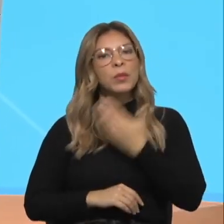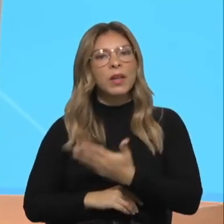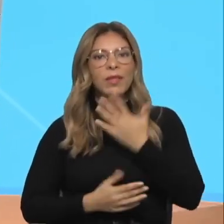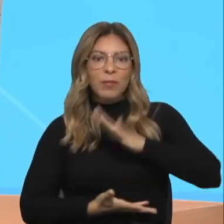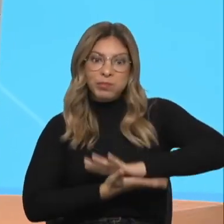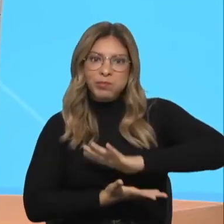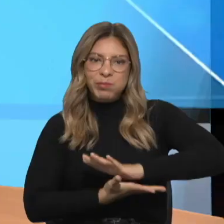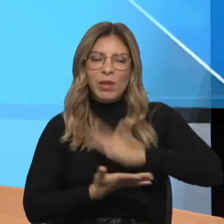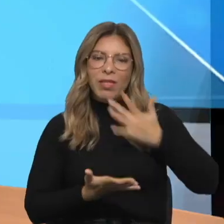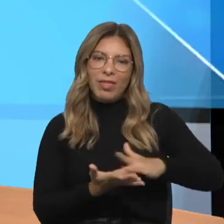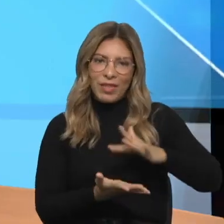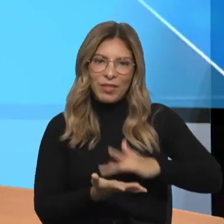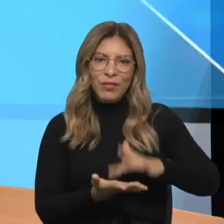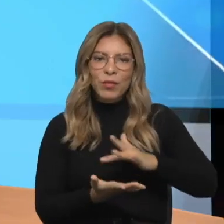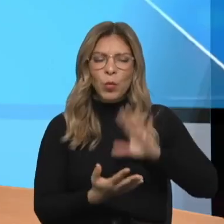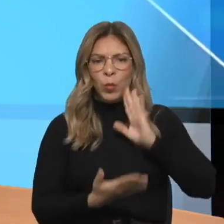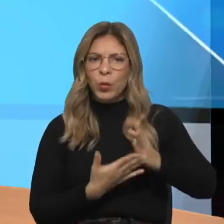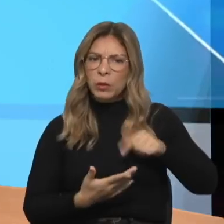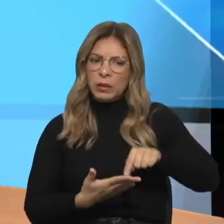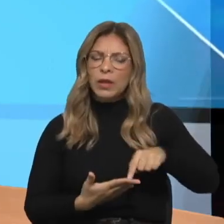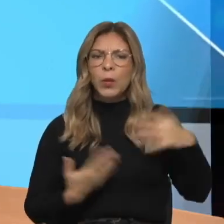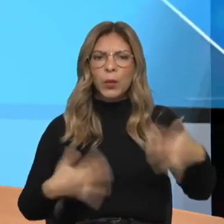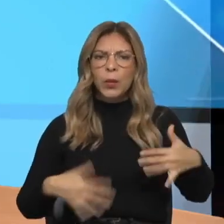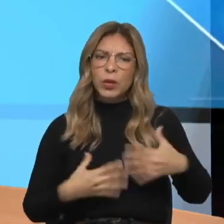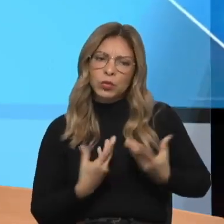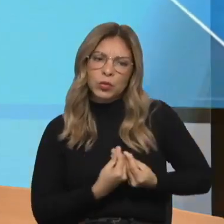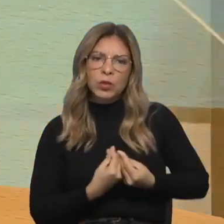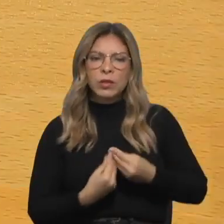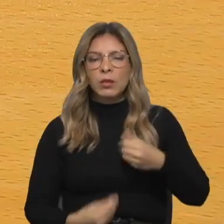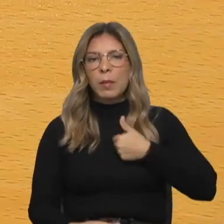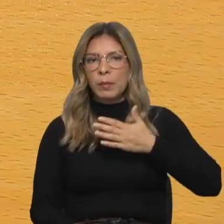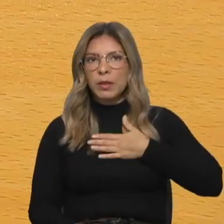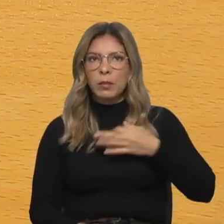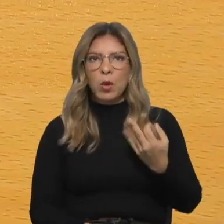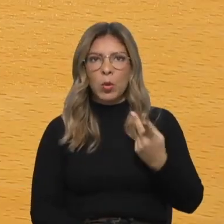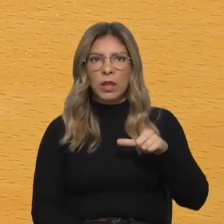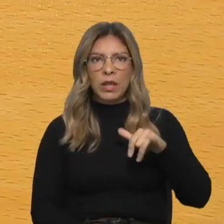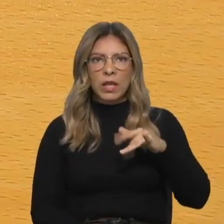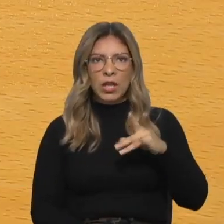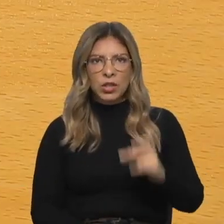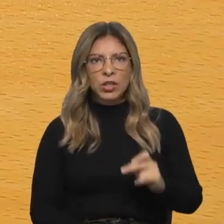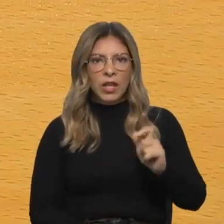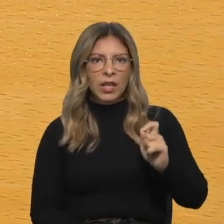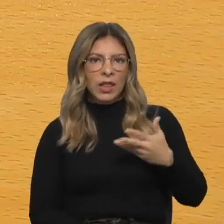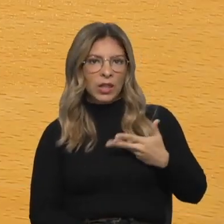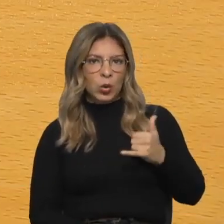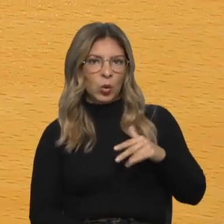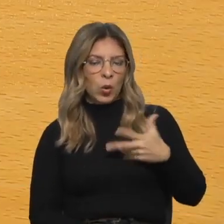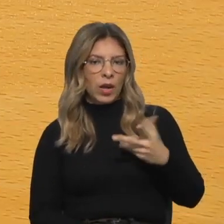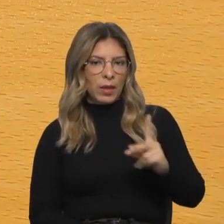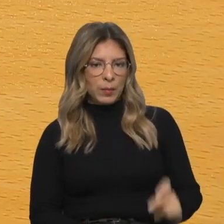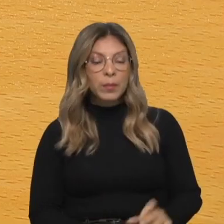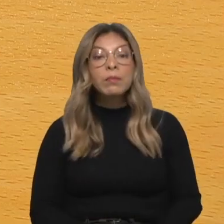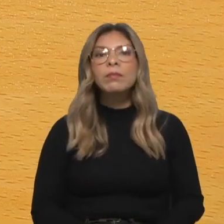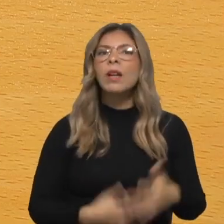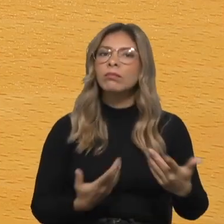publicação recente, este último livro que edita com a Paulinas Editora. Padre José Frazão, este título que sai do